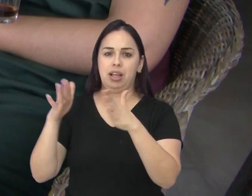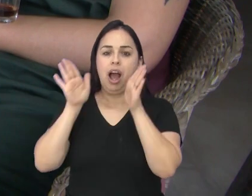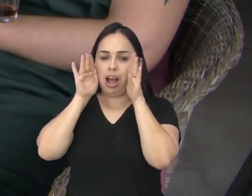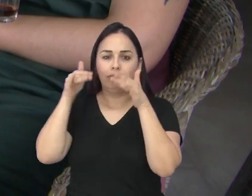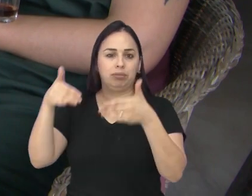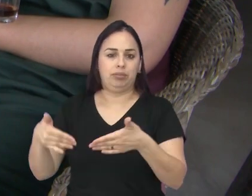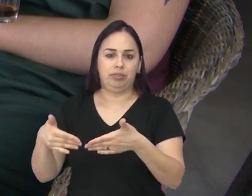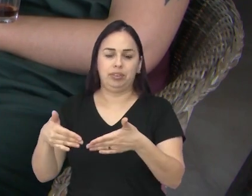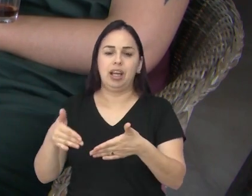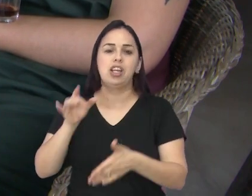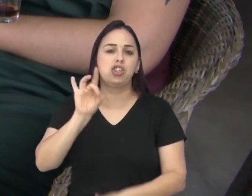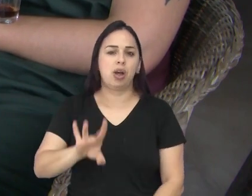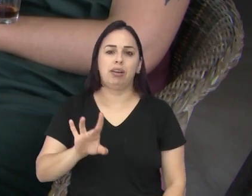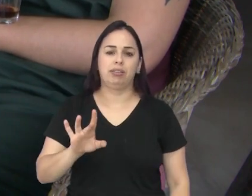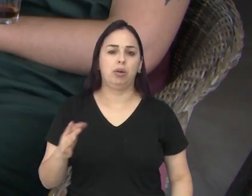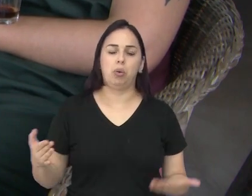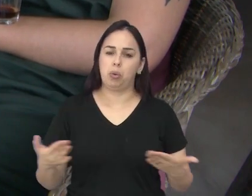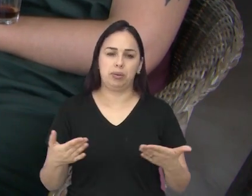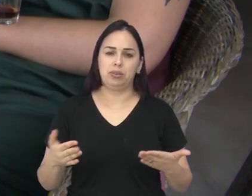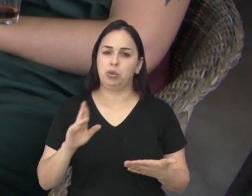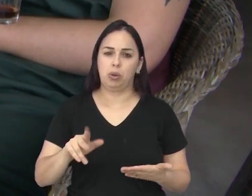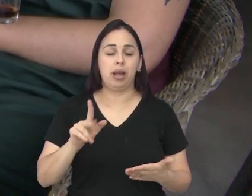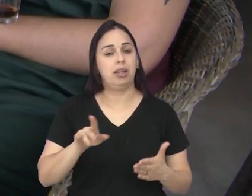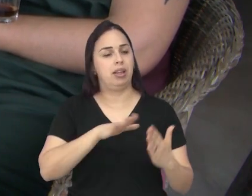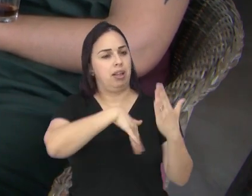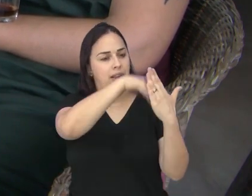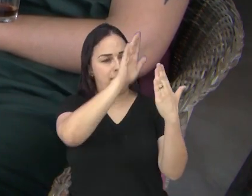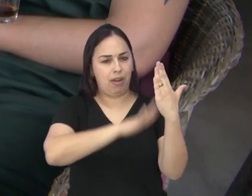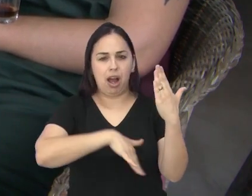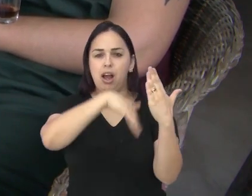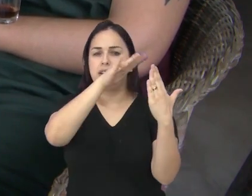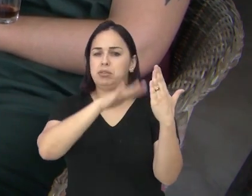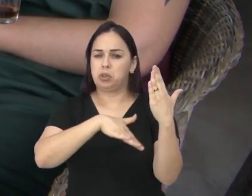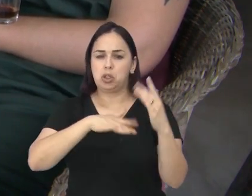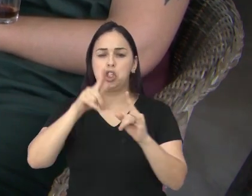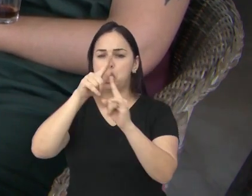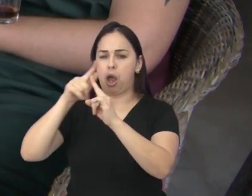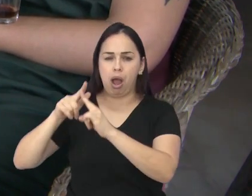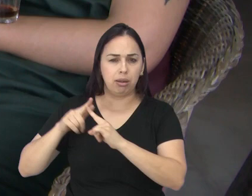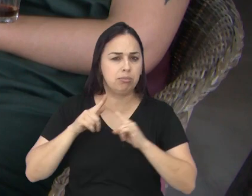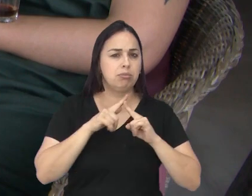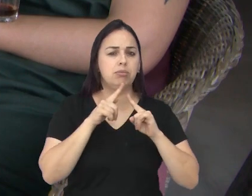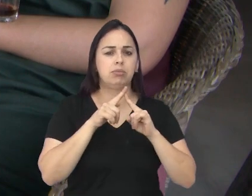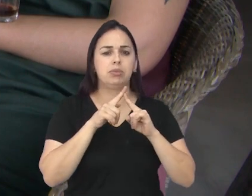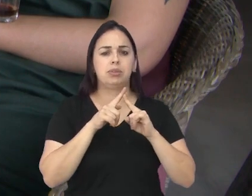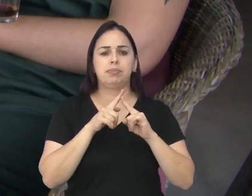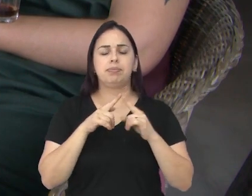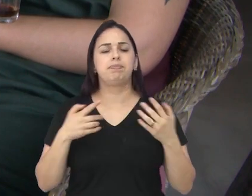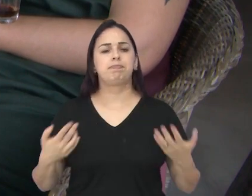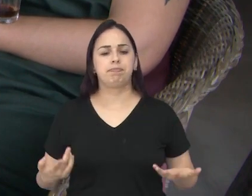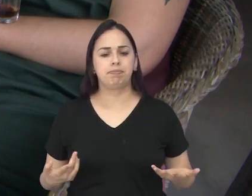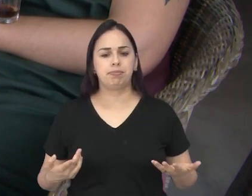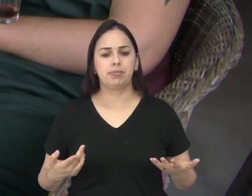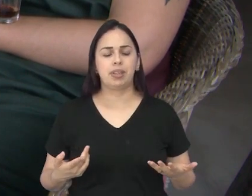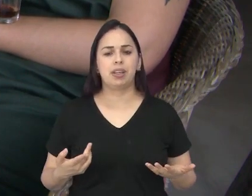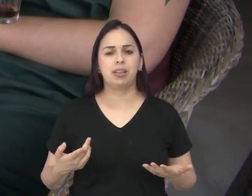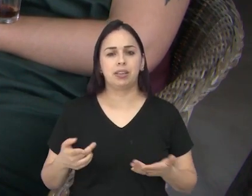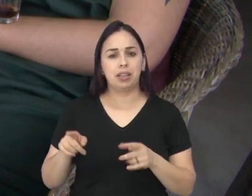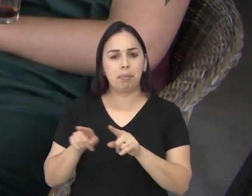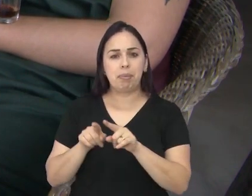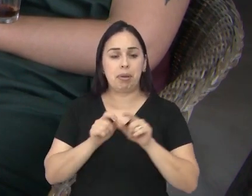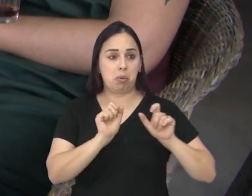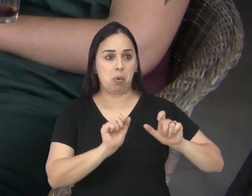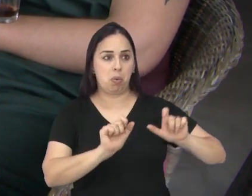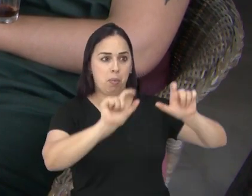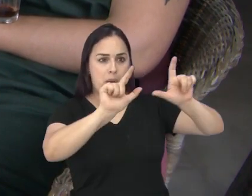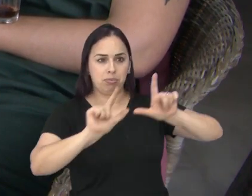exclusivamente gravura, não é só. Hoje eu faço pintura, faço aquarela e faço algumas outras coisas. Eu até recentemente fiz uma